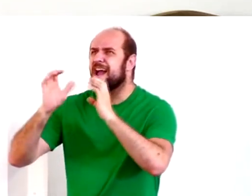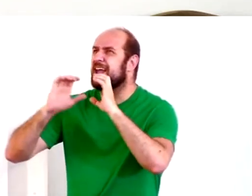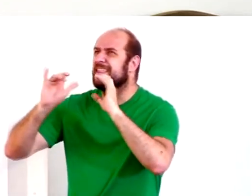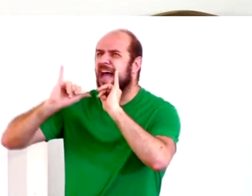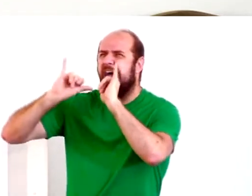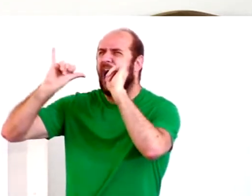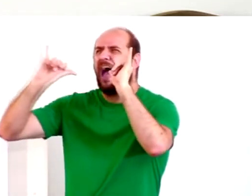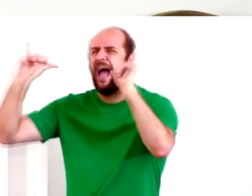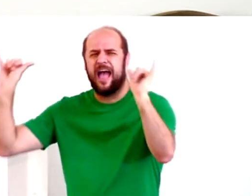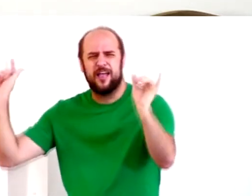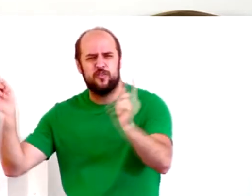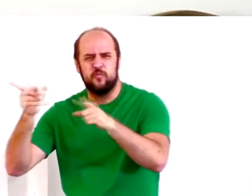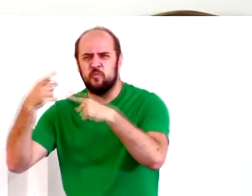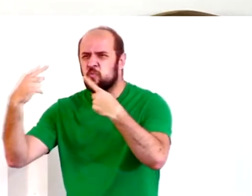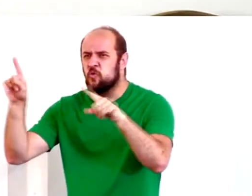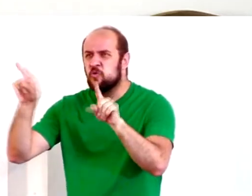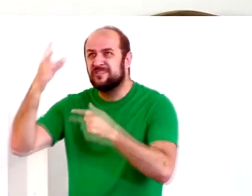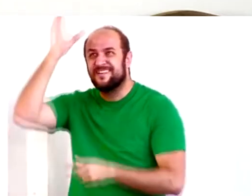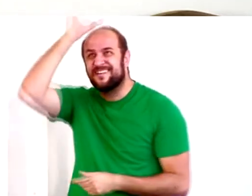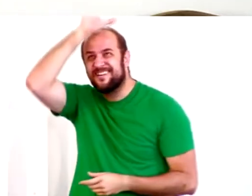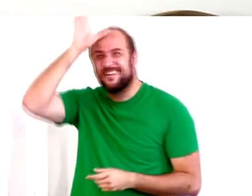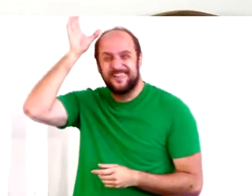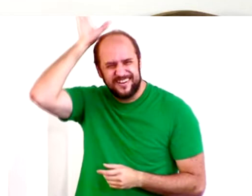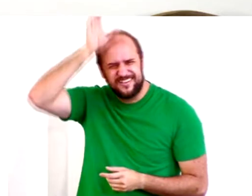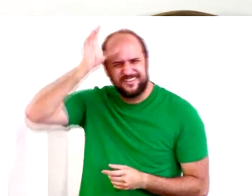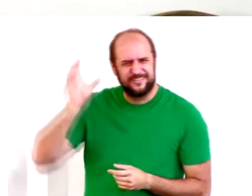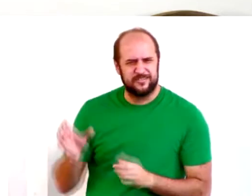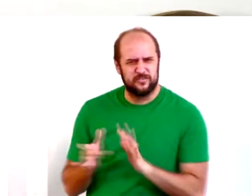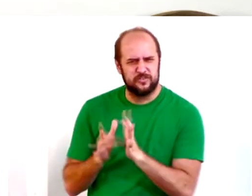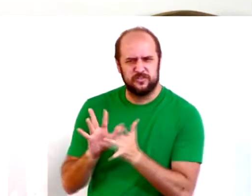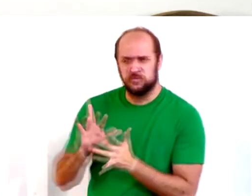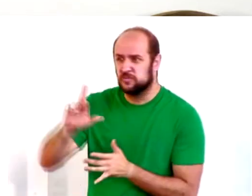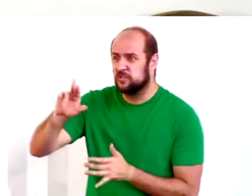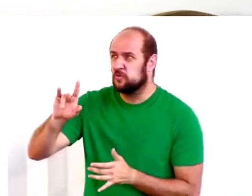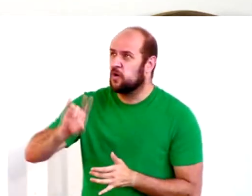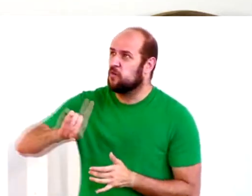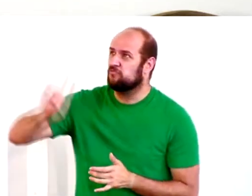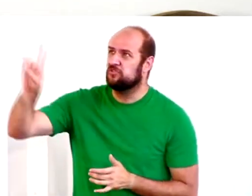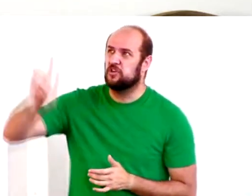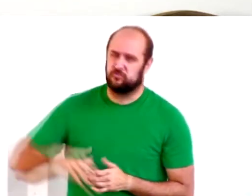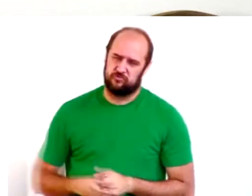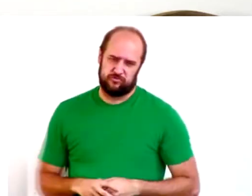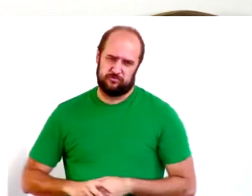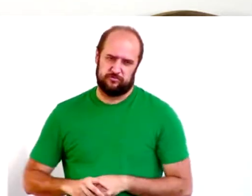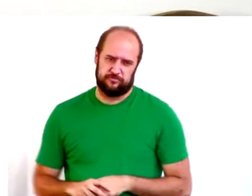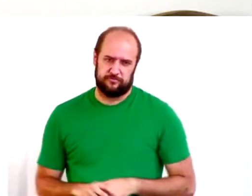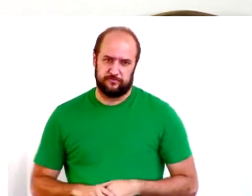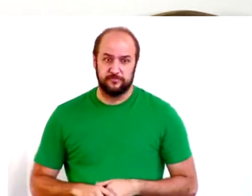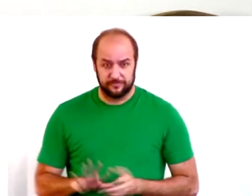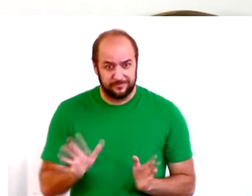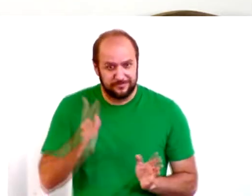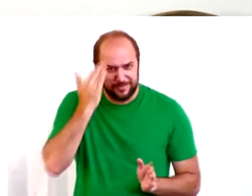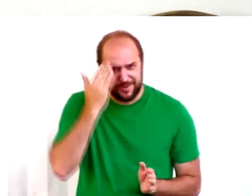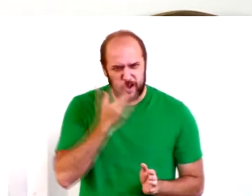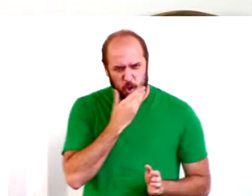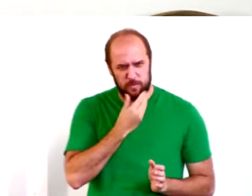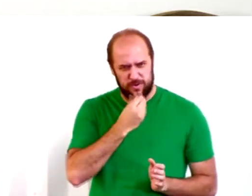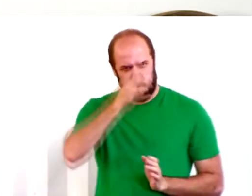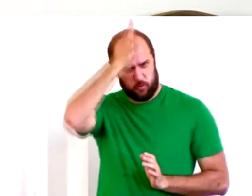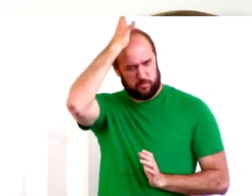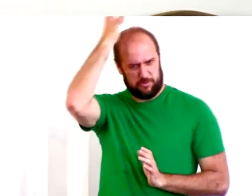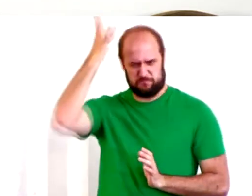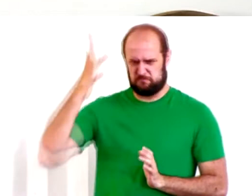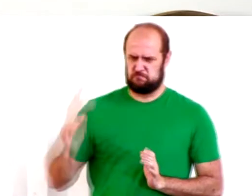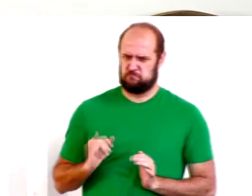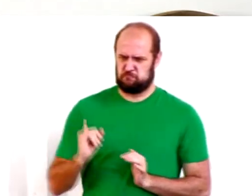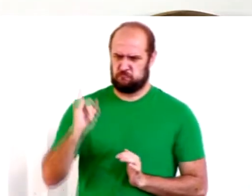alto, hinos a Cristo, como se este fosse Deus. Governador romano, o